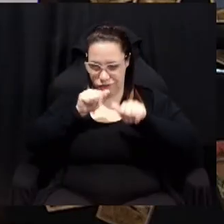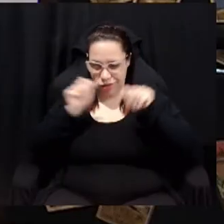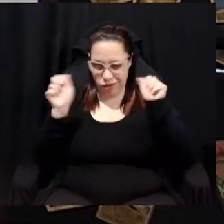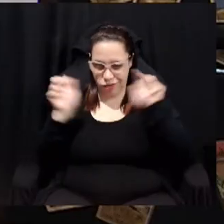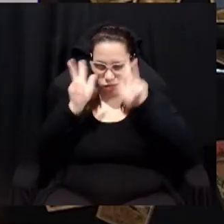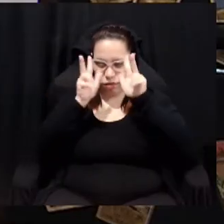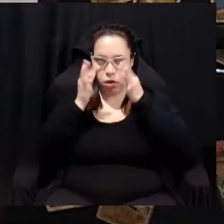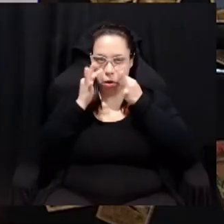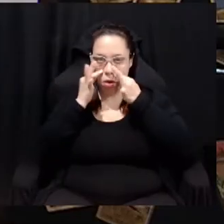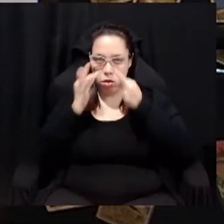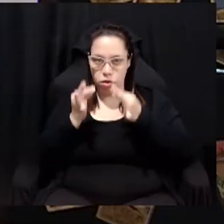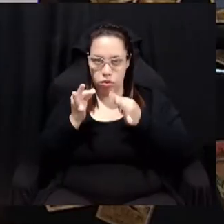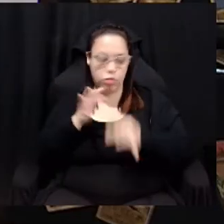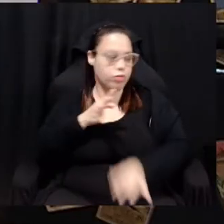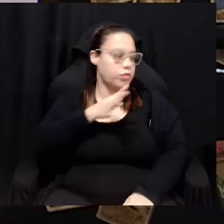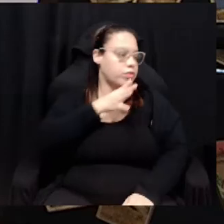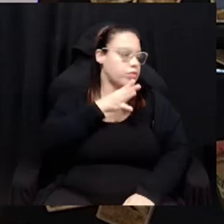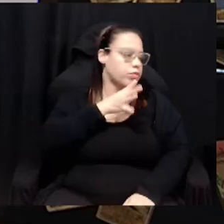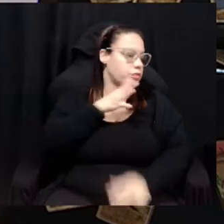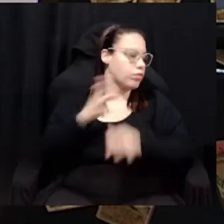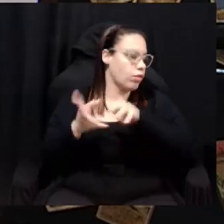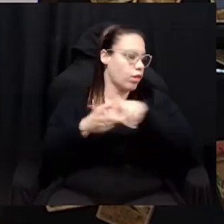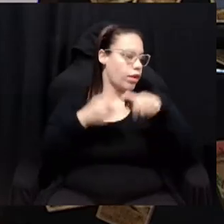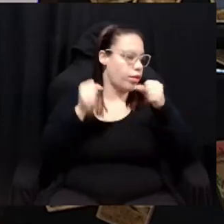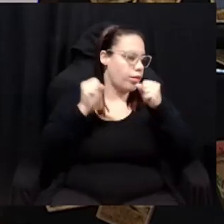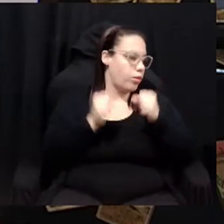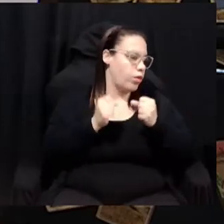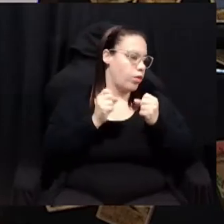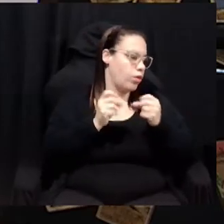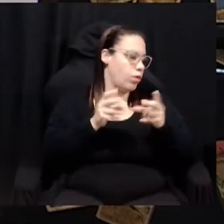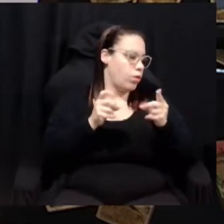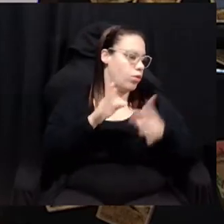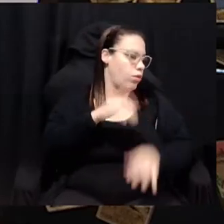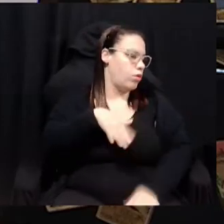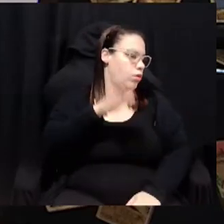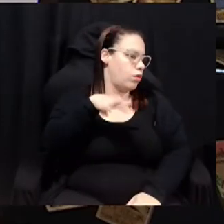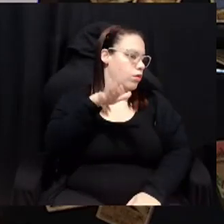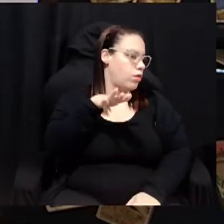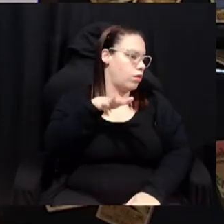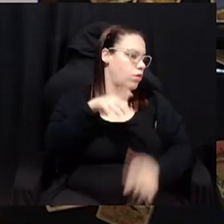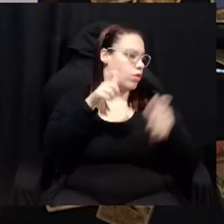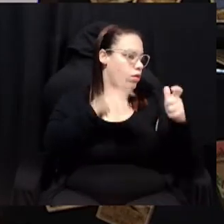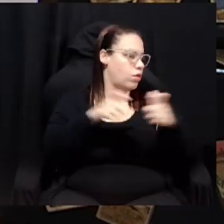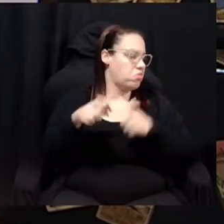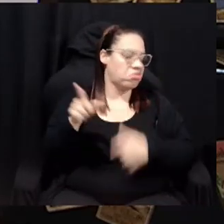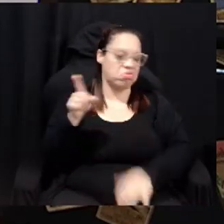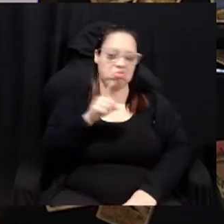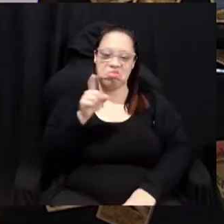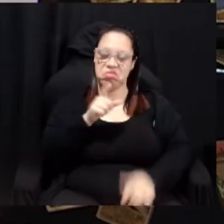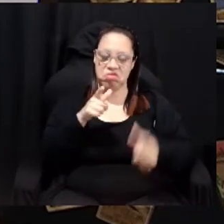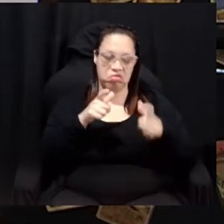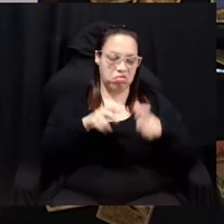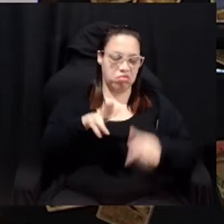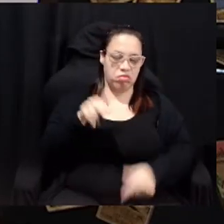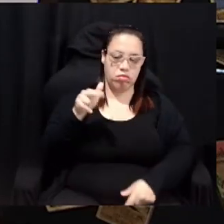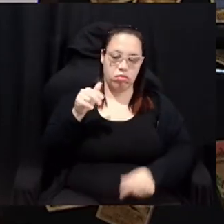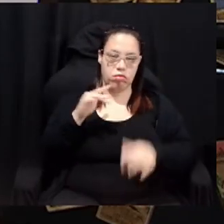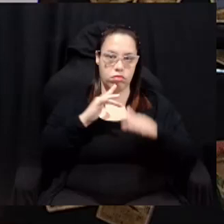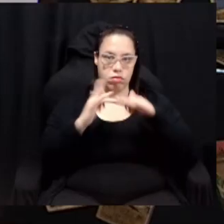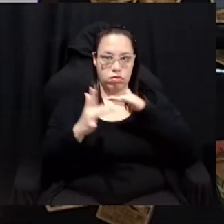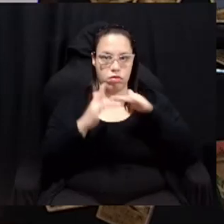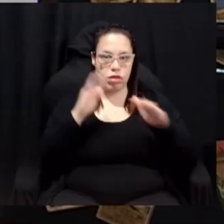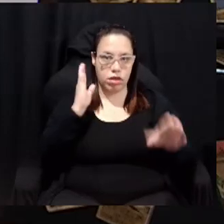eu conheci um mundo que eu poderia vender mais, vender em lugares que eu nem estaria, mas que na rede social a gente chega,